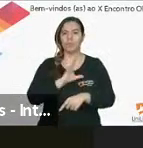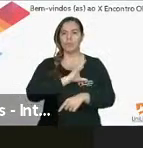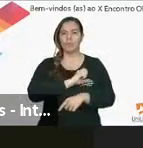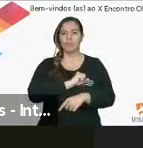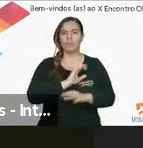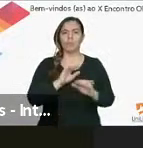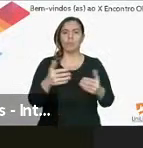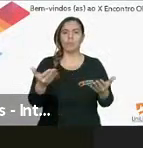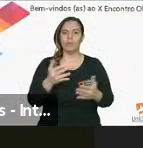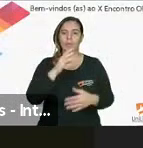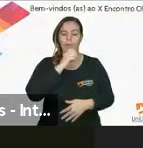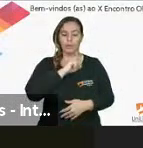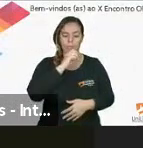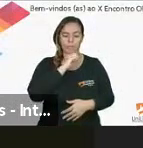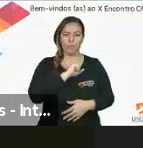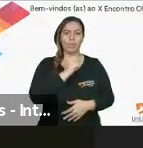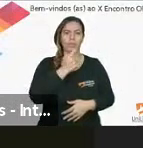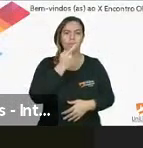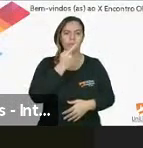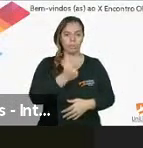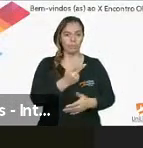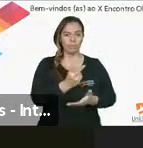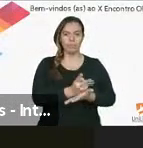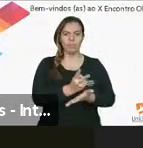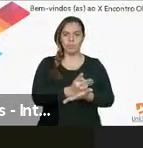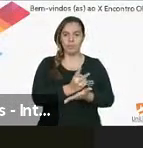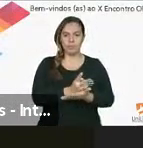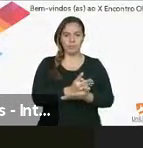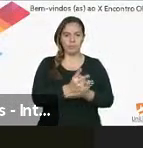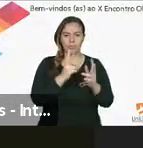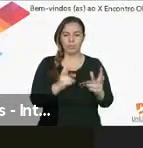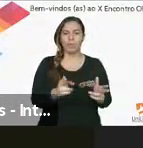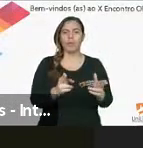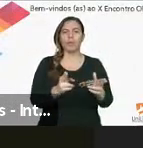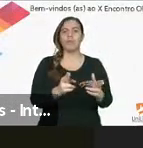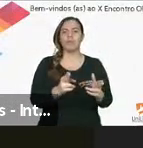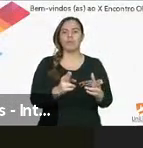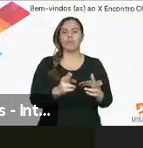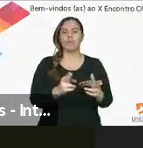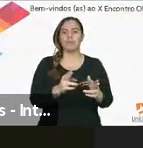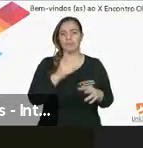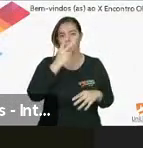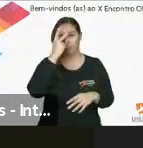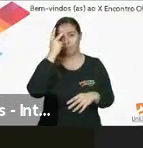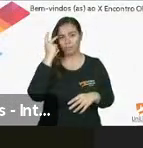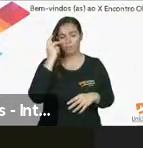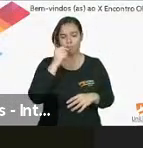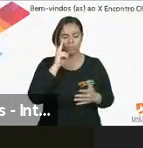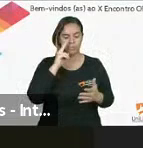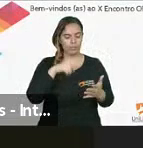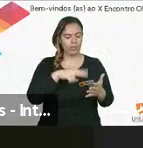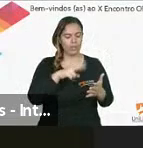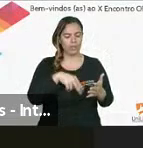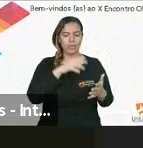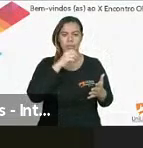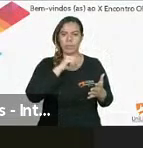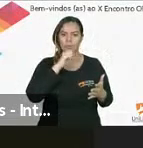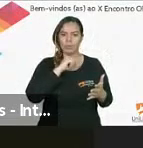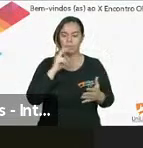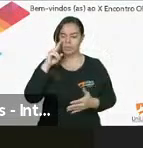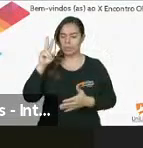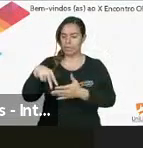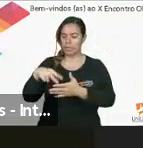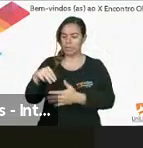o Freire falava disso também, da mesma forma, e as pessoas, quando leem Paulo Freire e leem